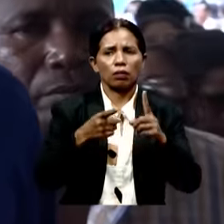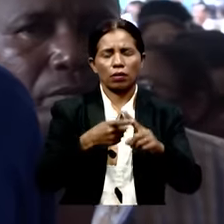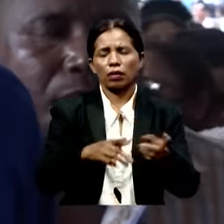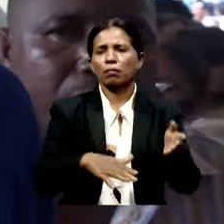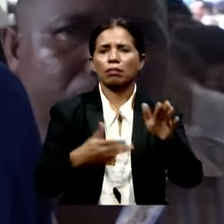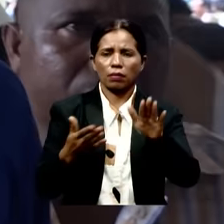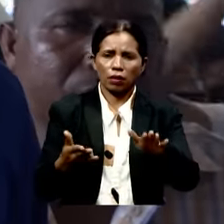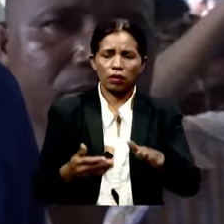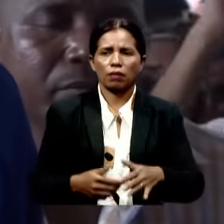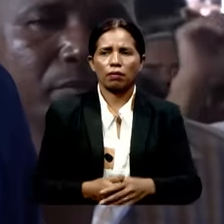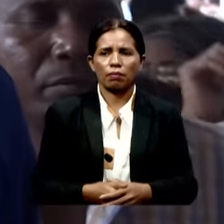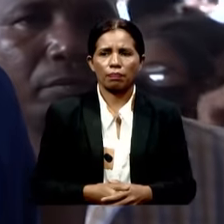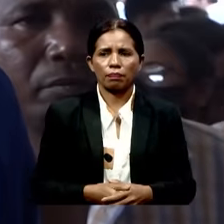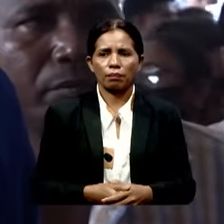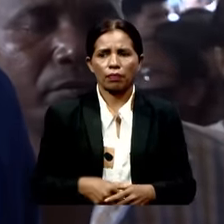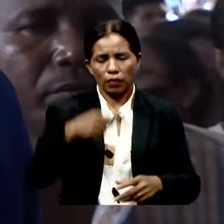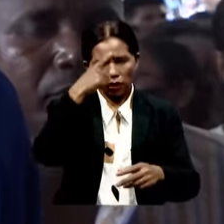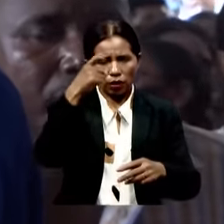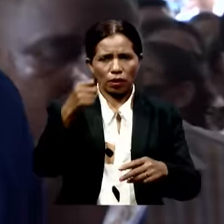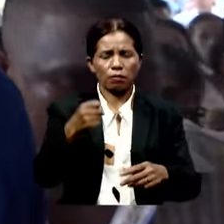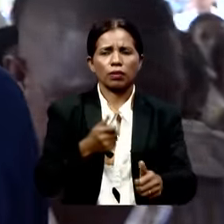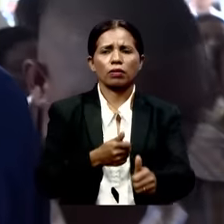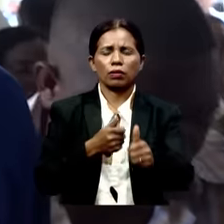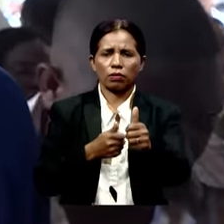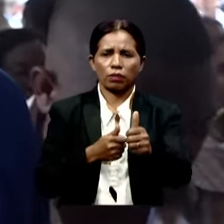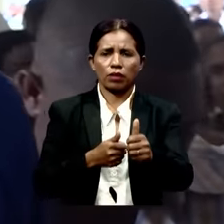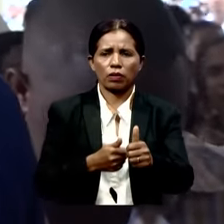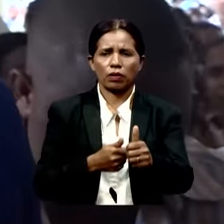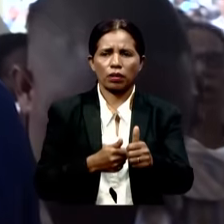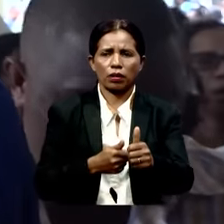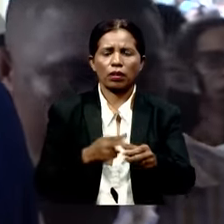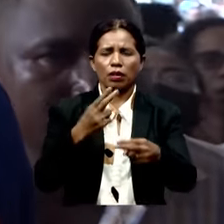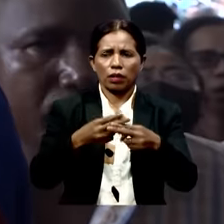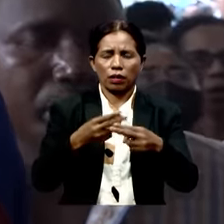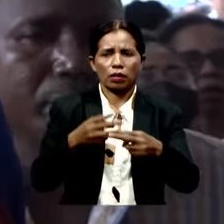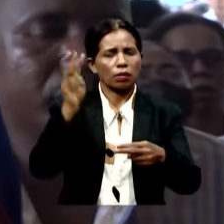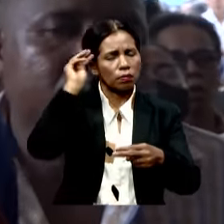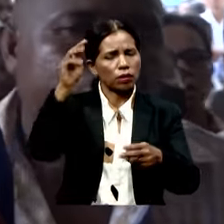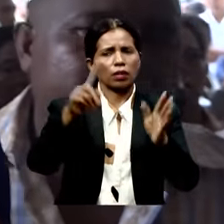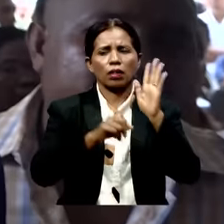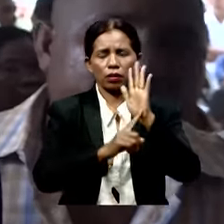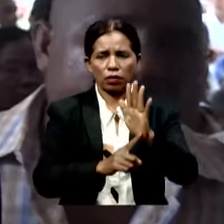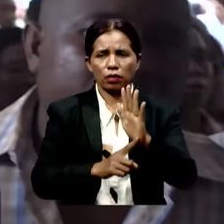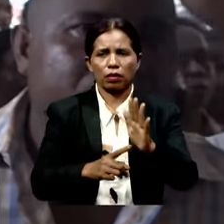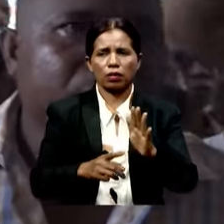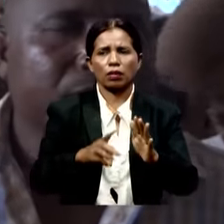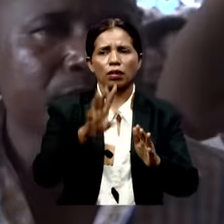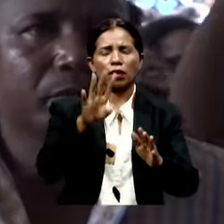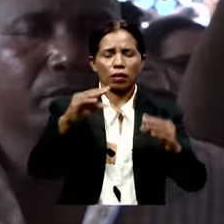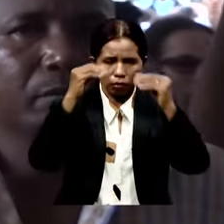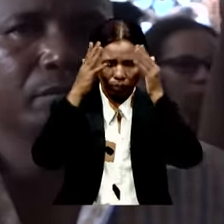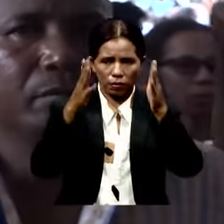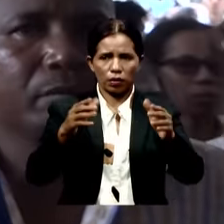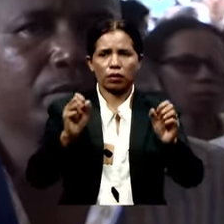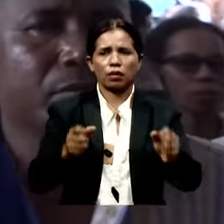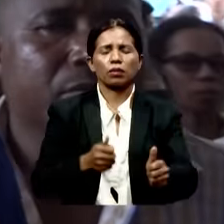tante ona tamba bazia ba pre naran ne maka ministério fosai katak atu sai professor tem